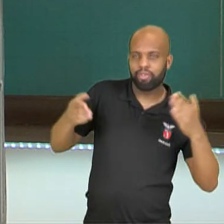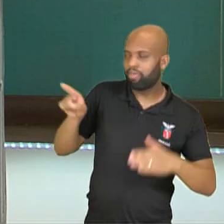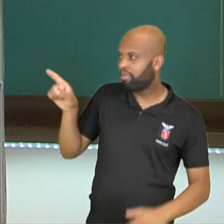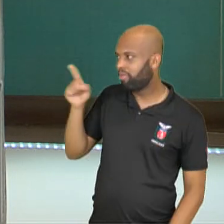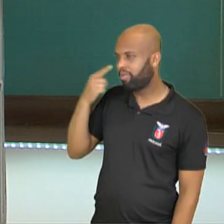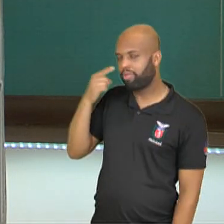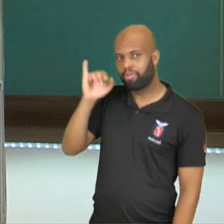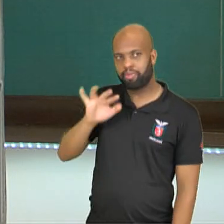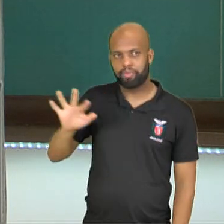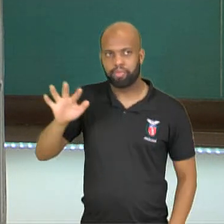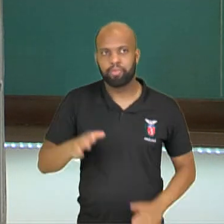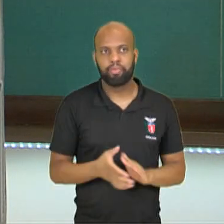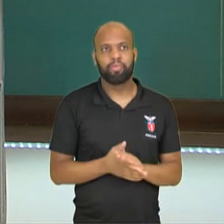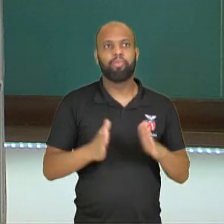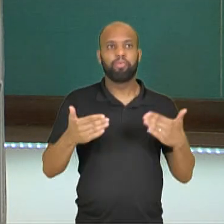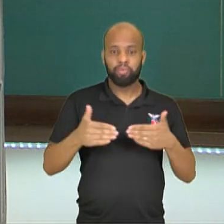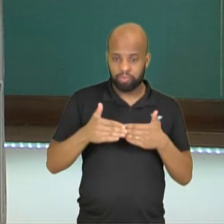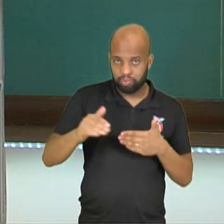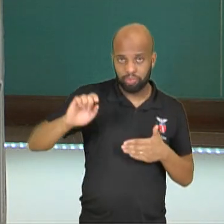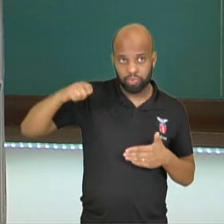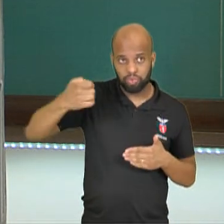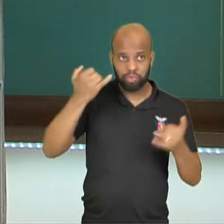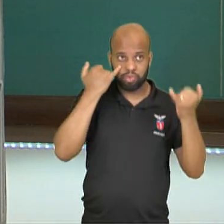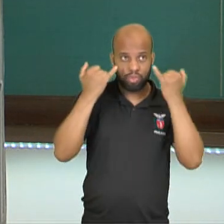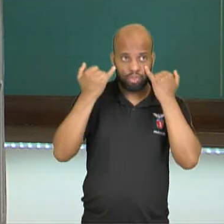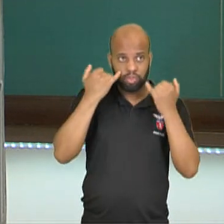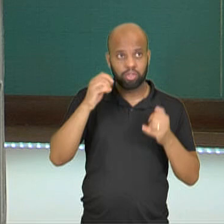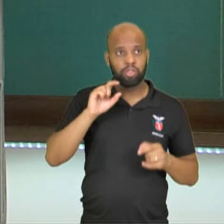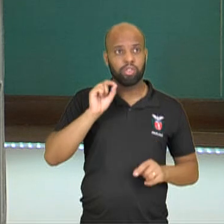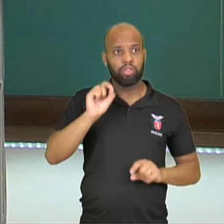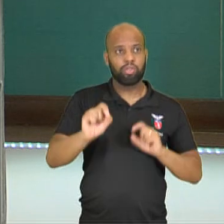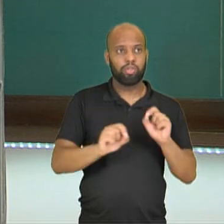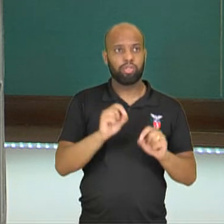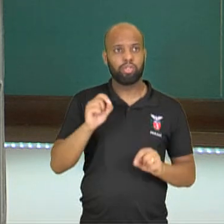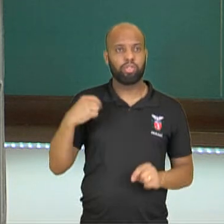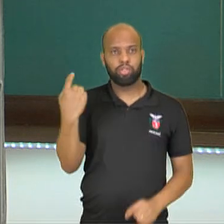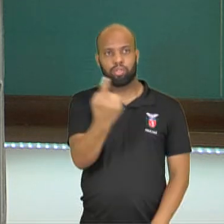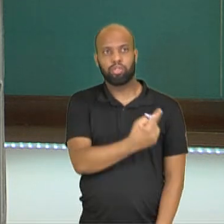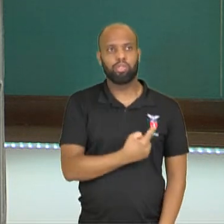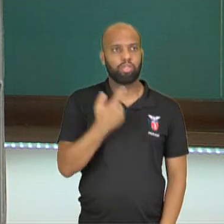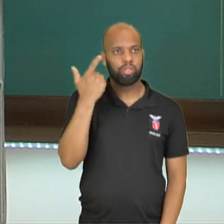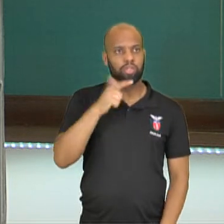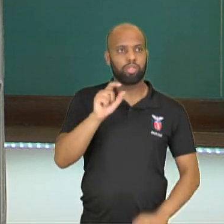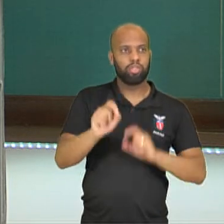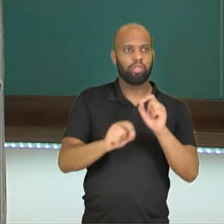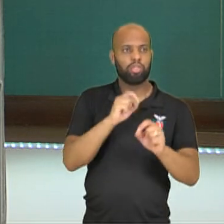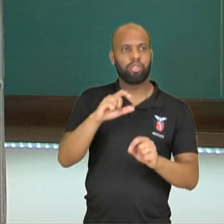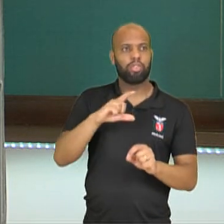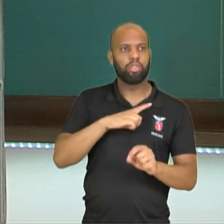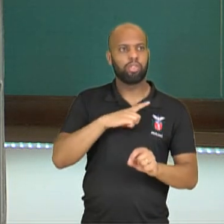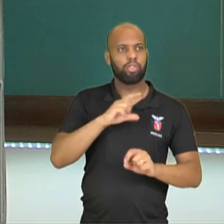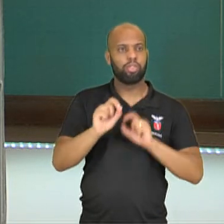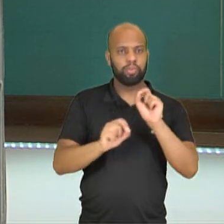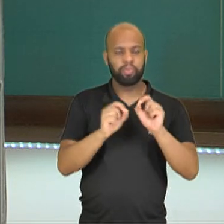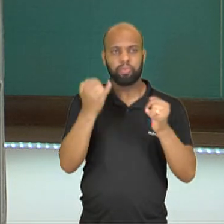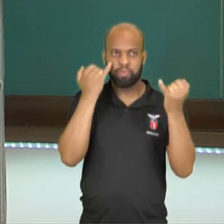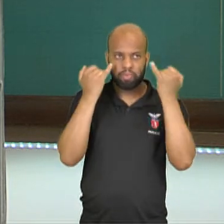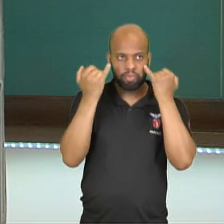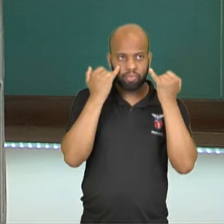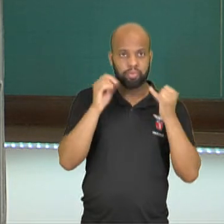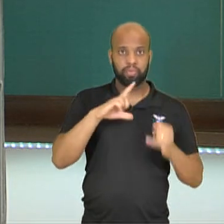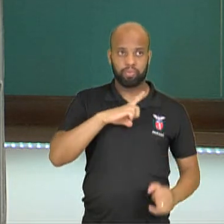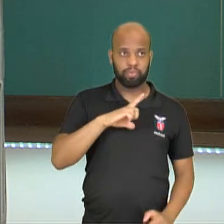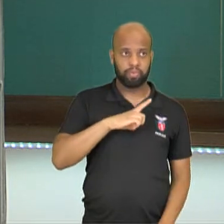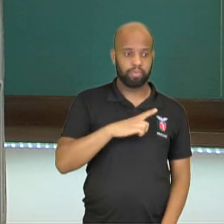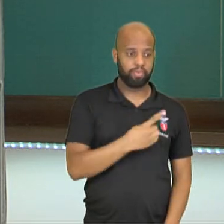nesta animação. E a partir destas informações conseguimos obter o seguinte dado, que a